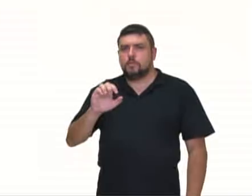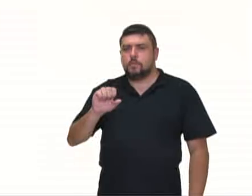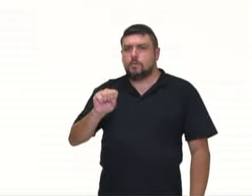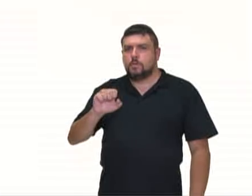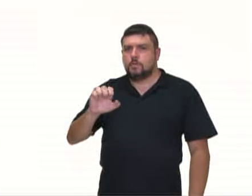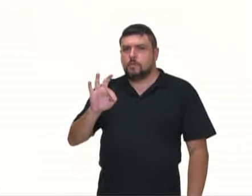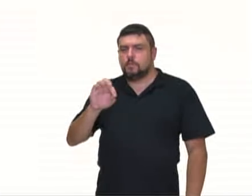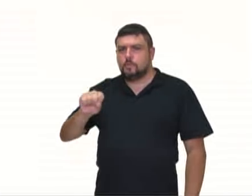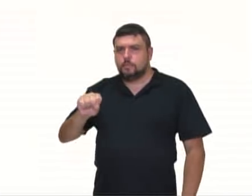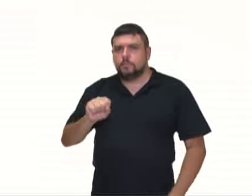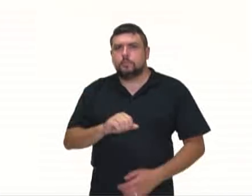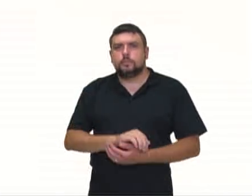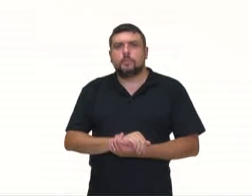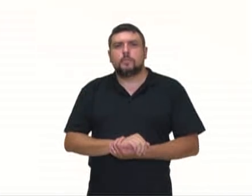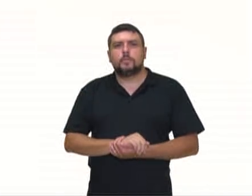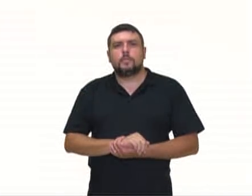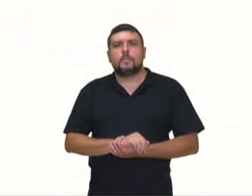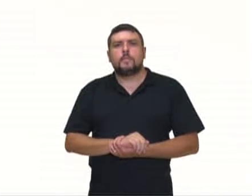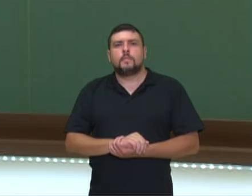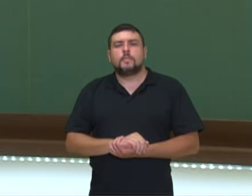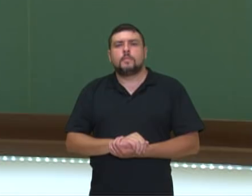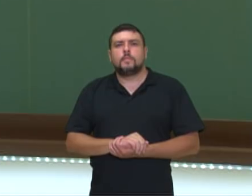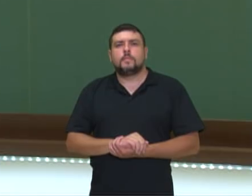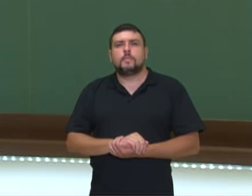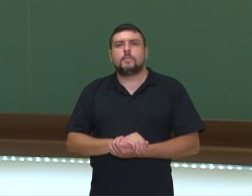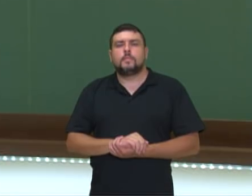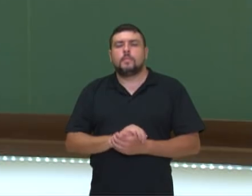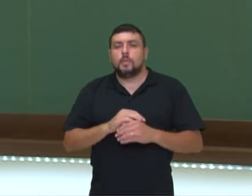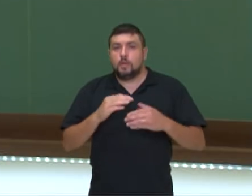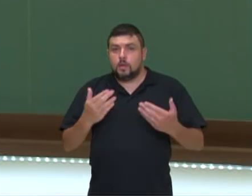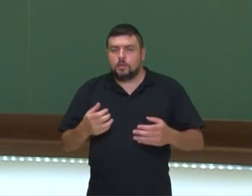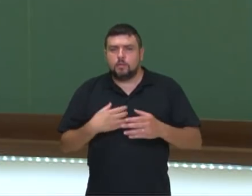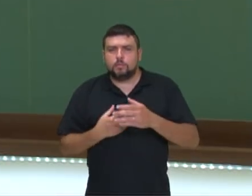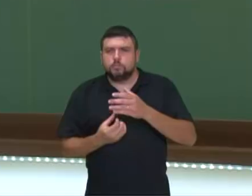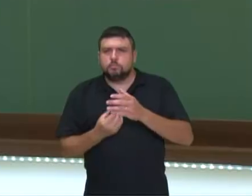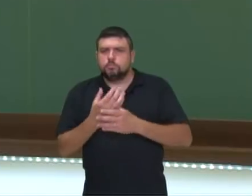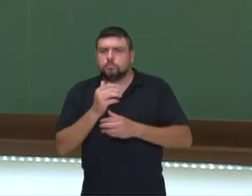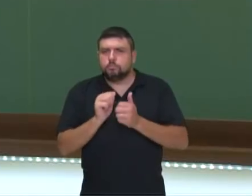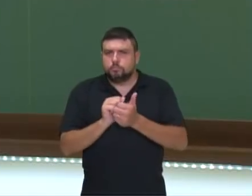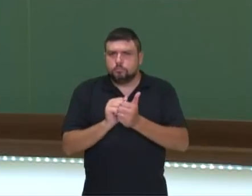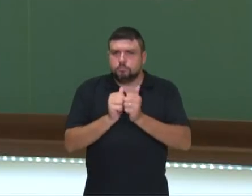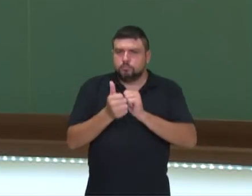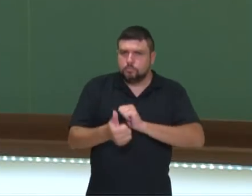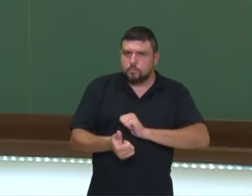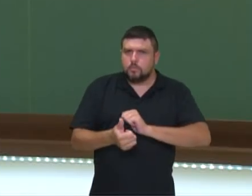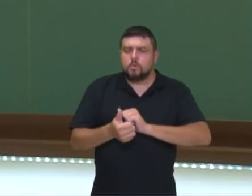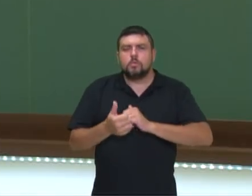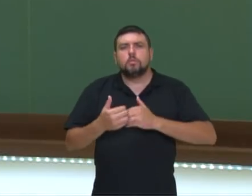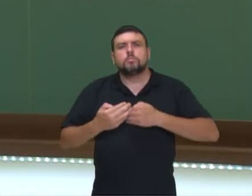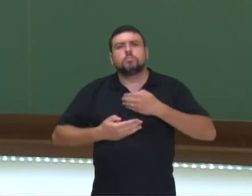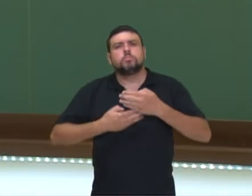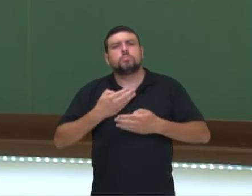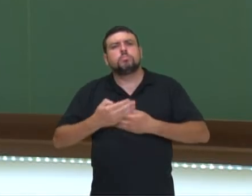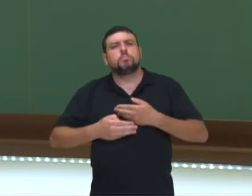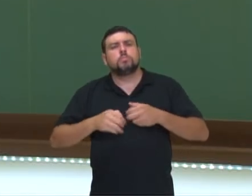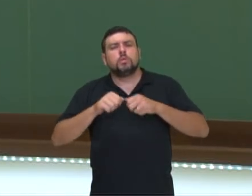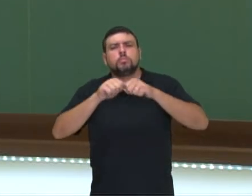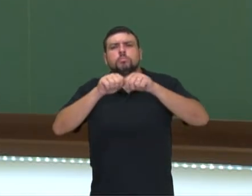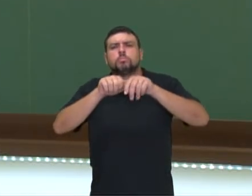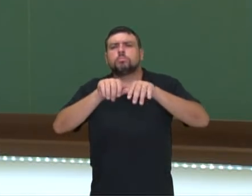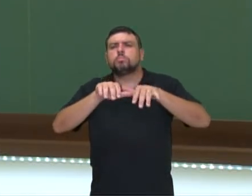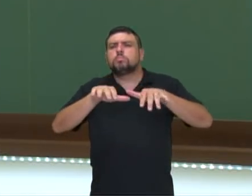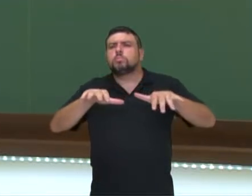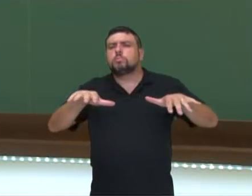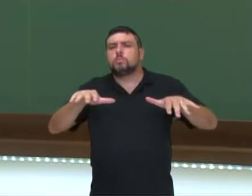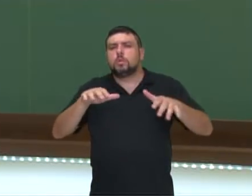Massachusetts. Tá? Então esse esporte criado, ele começa a ser conhecido em outras regiões. Ou seja, a gente começa a